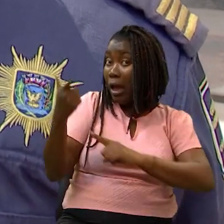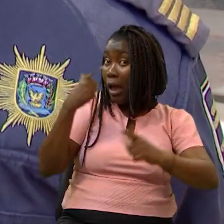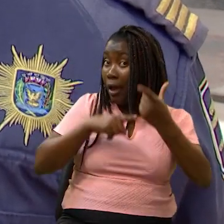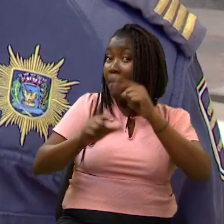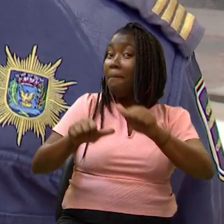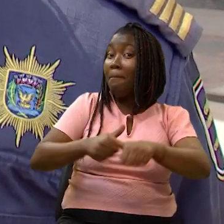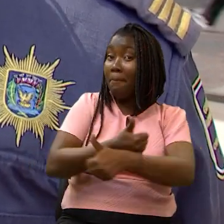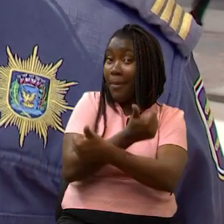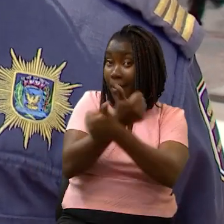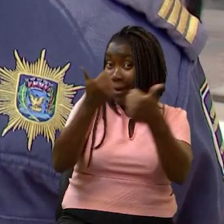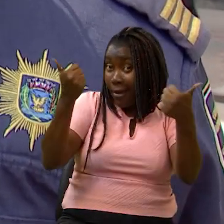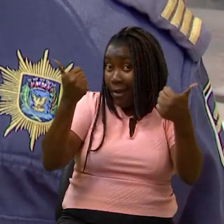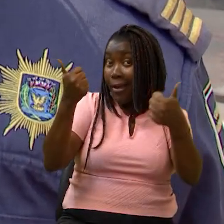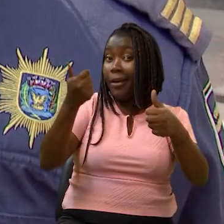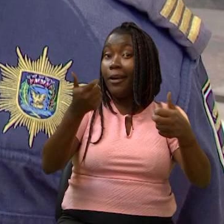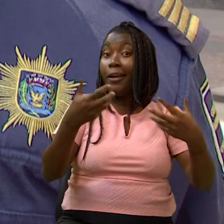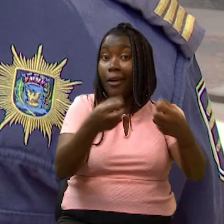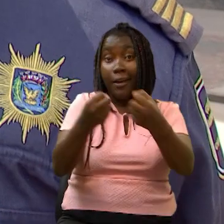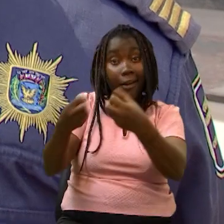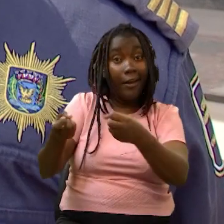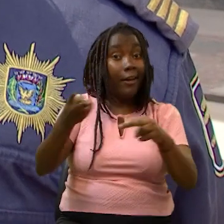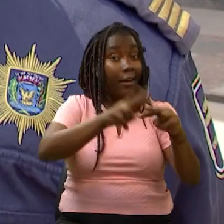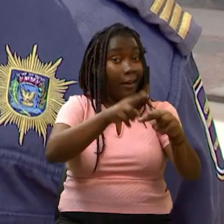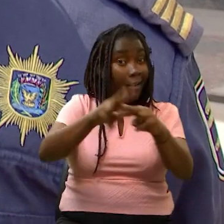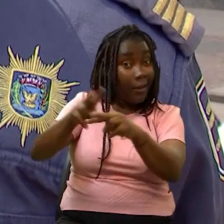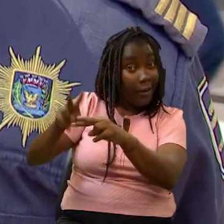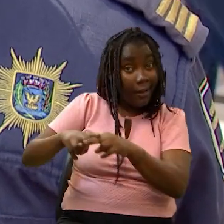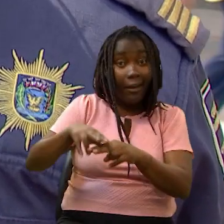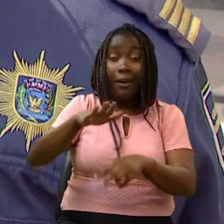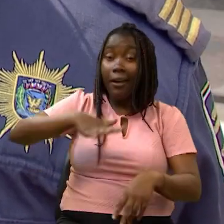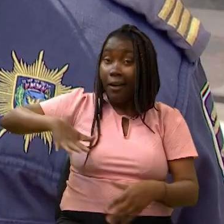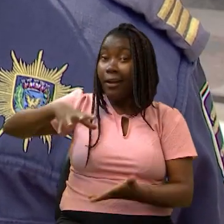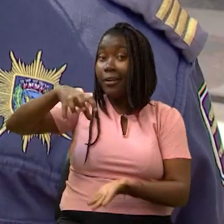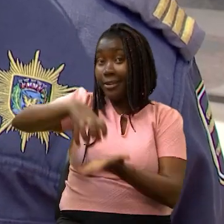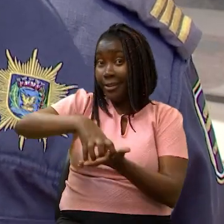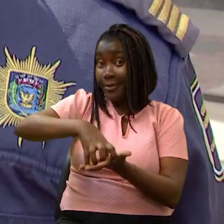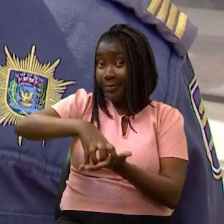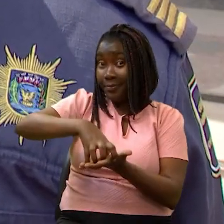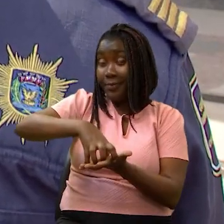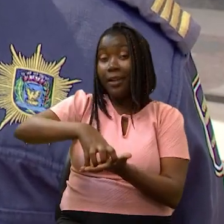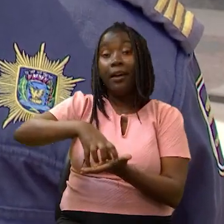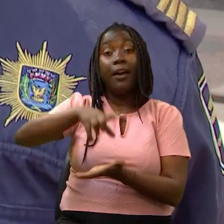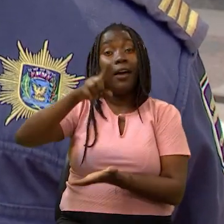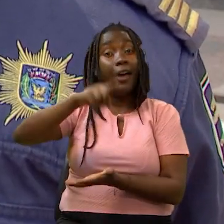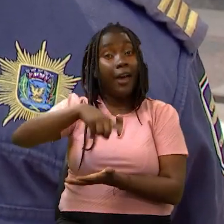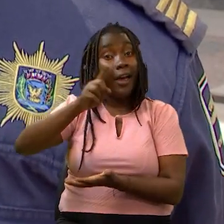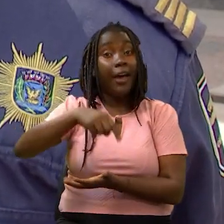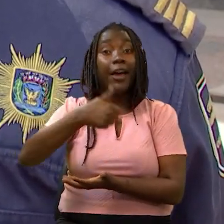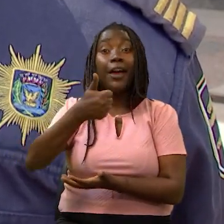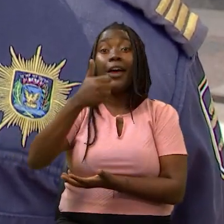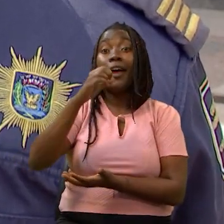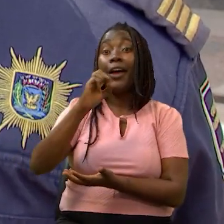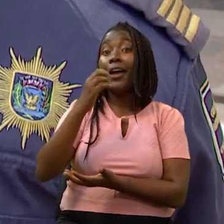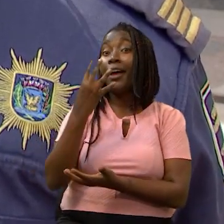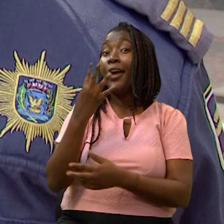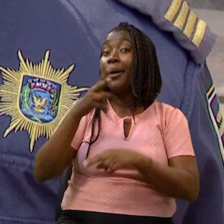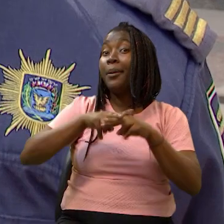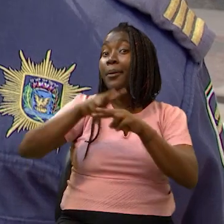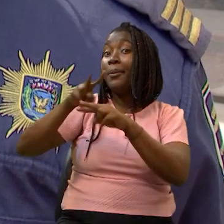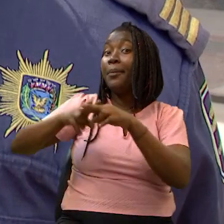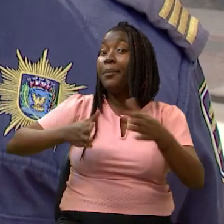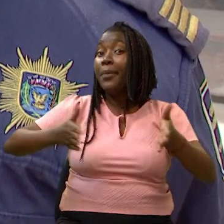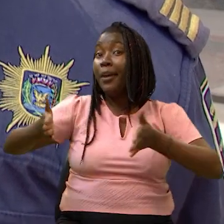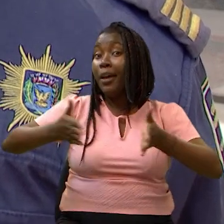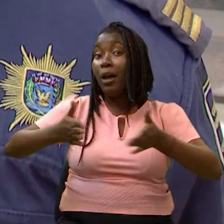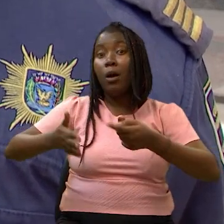alcançamos um resultado melhor nas prisões, apreensões aqui na área central. Foram 104